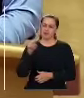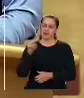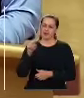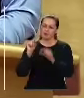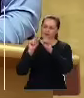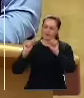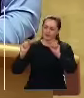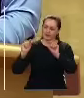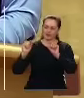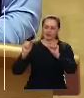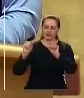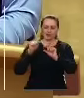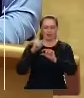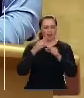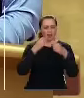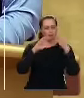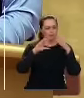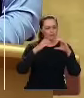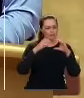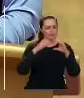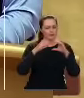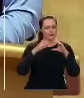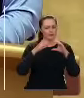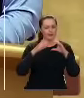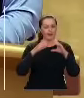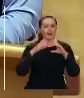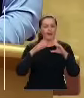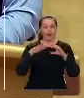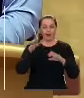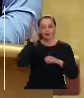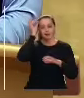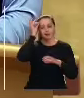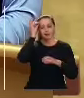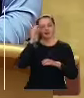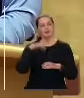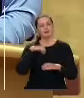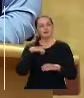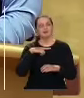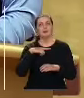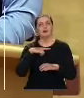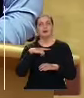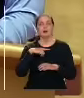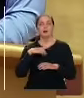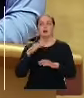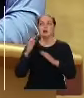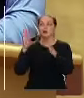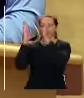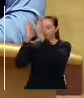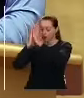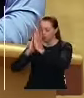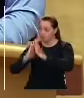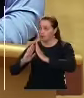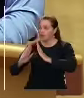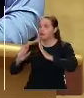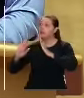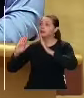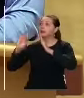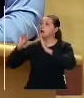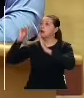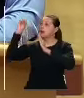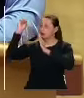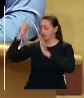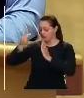todo valer a pena. Vocês já ouviram aquele hino que a gente diz assim, ó, eu navegarei, eu adorarei ao Deus da minha